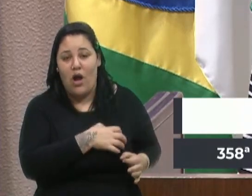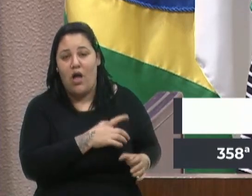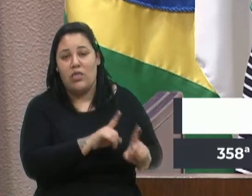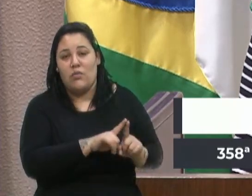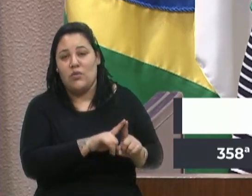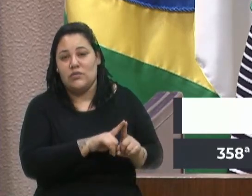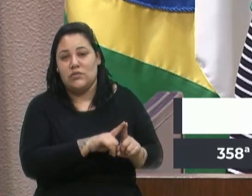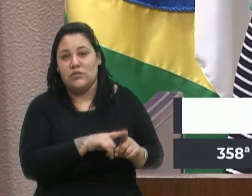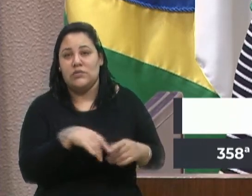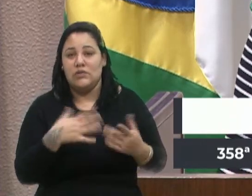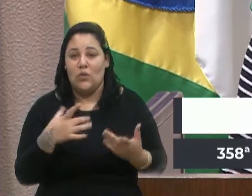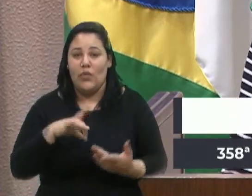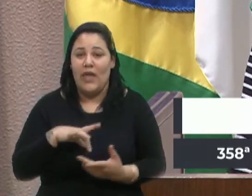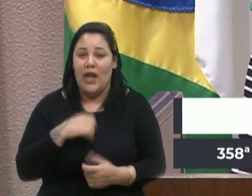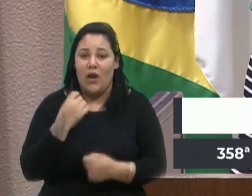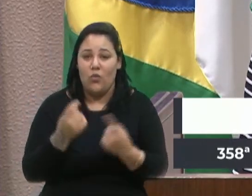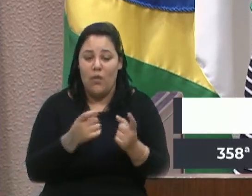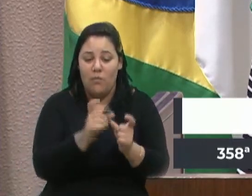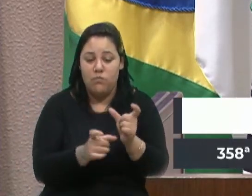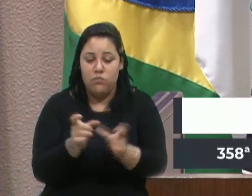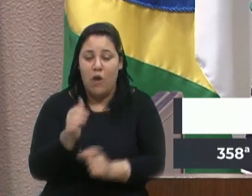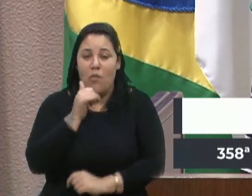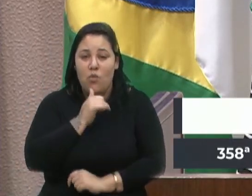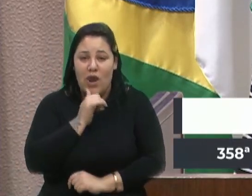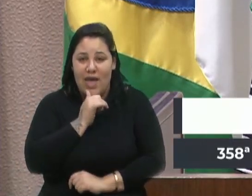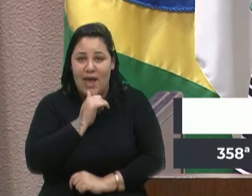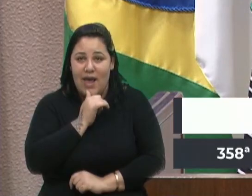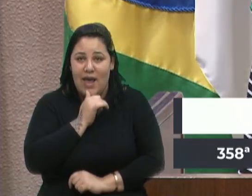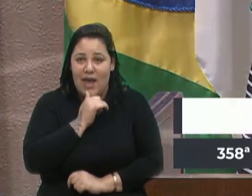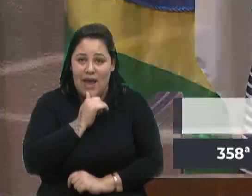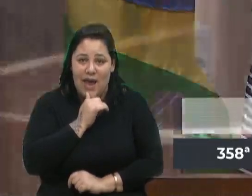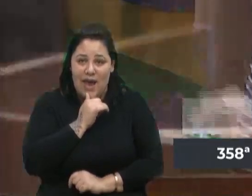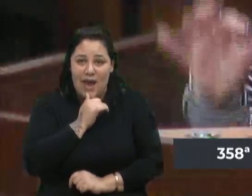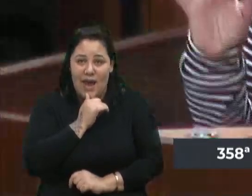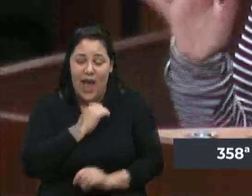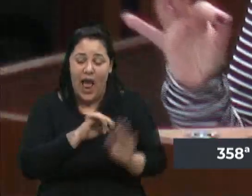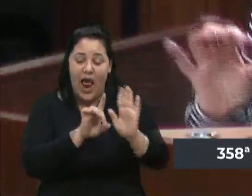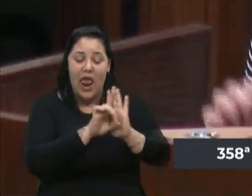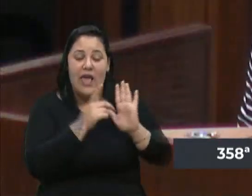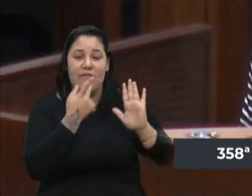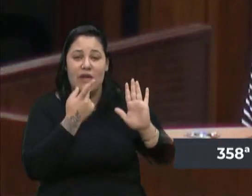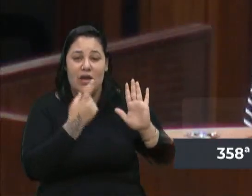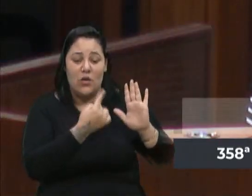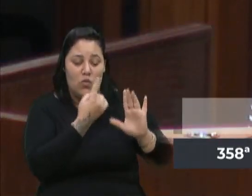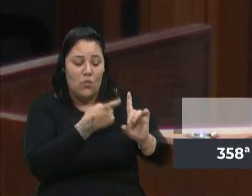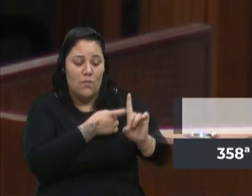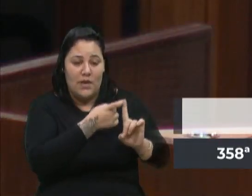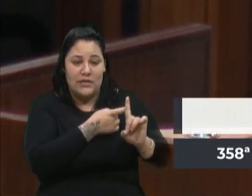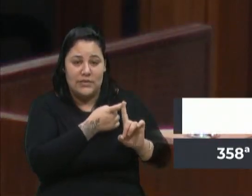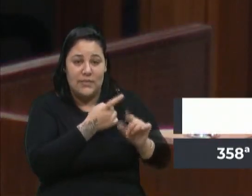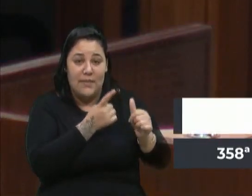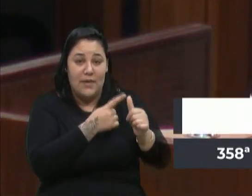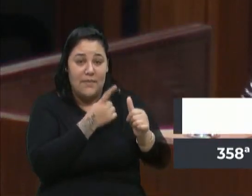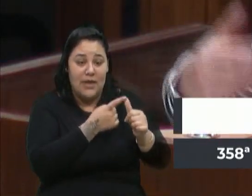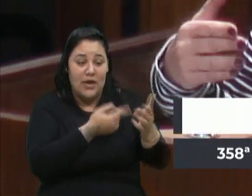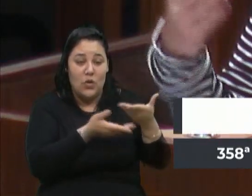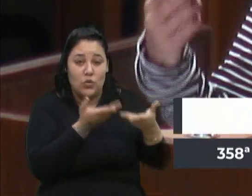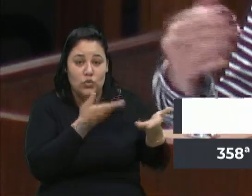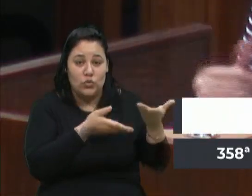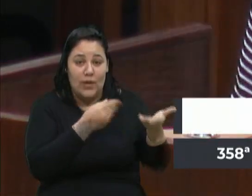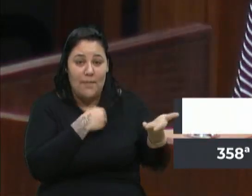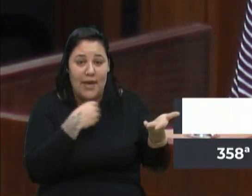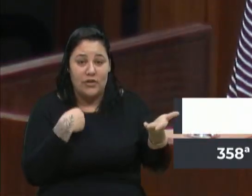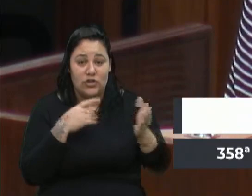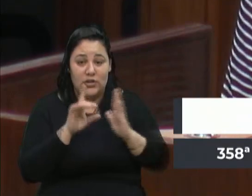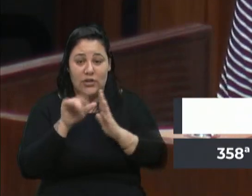as pacientes, né, elas passam, muitas vezes, a lei diz, 1 mês para a primeira consulta e depois